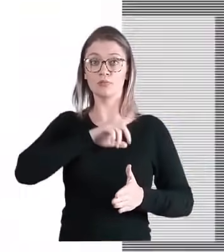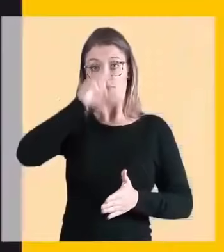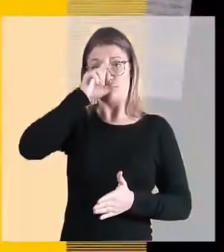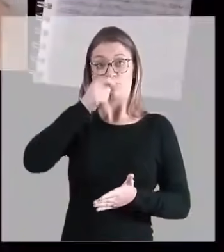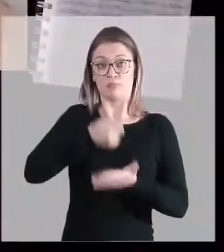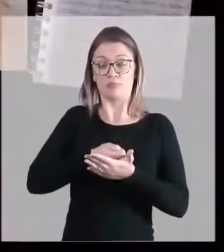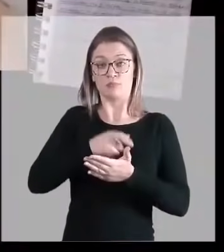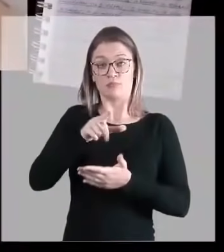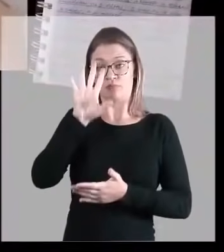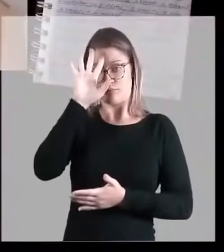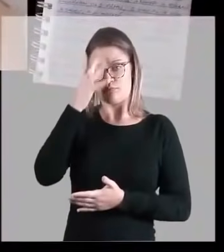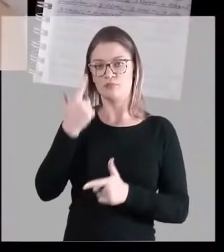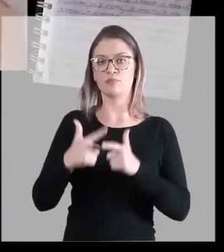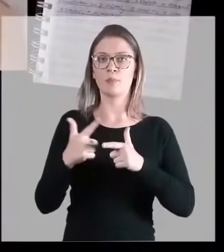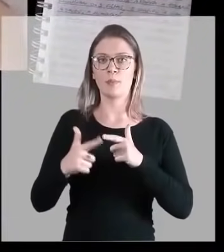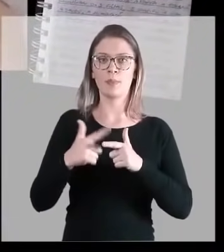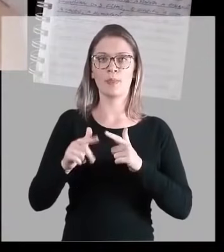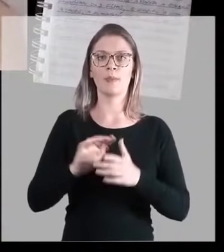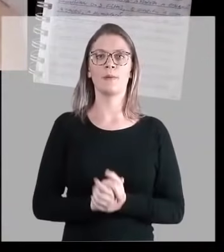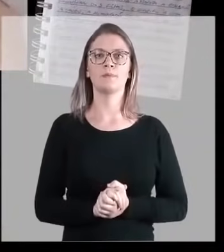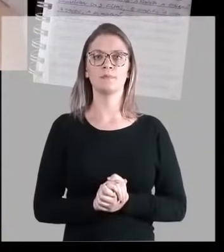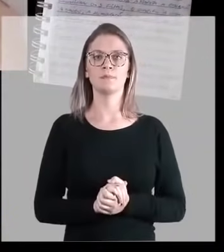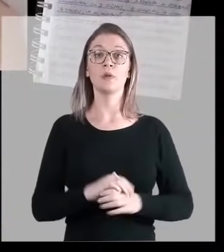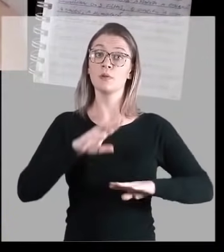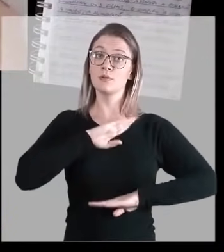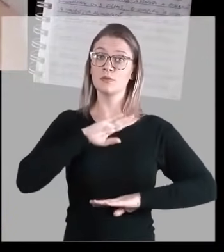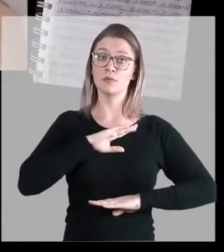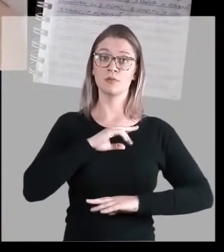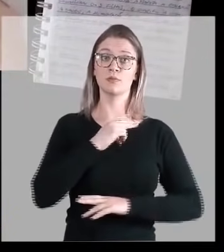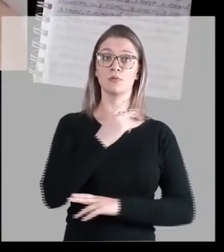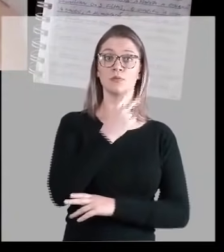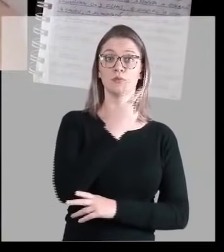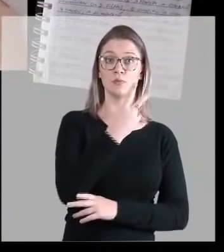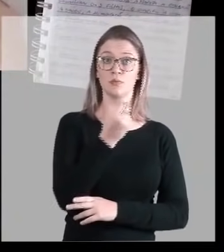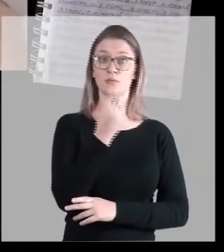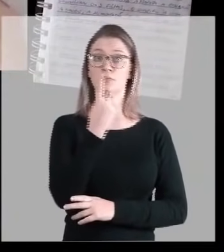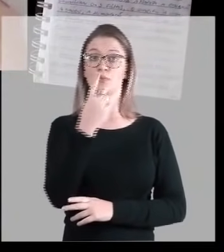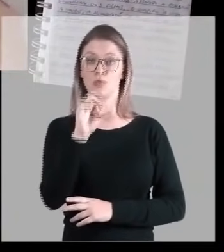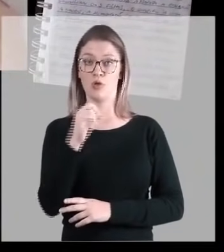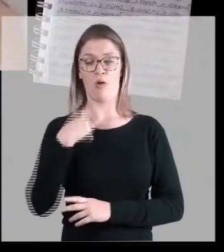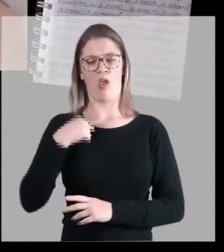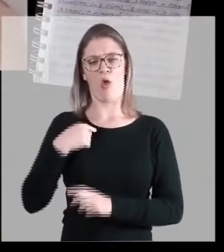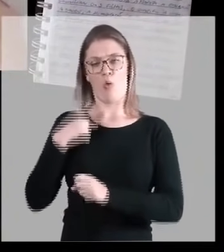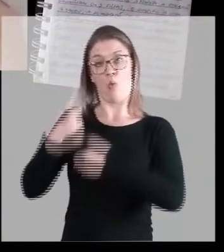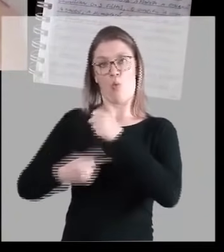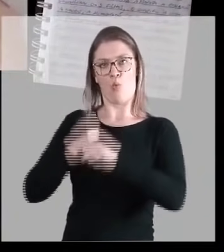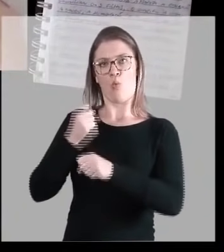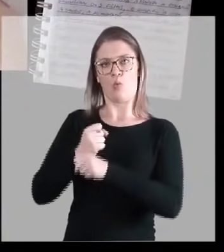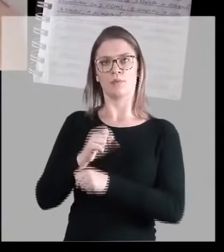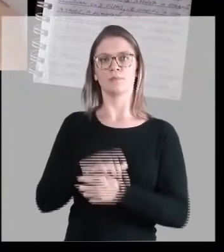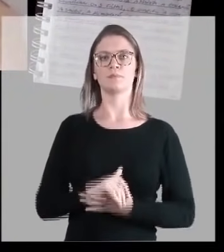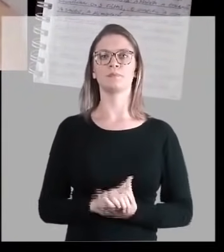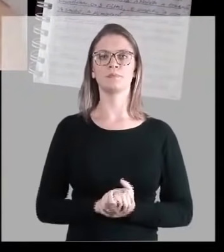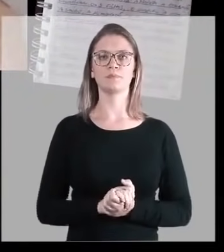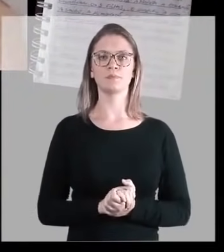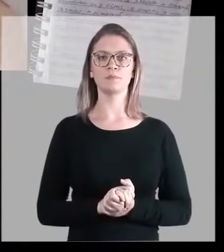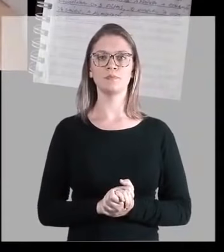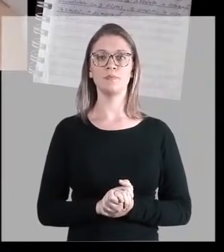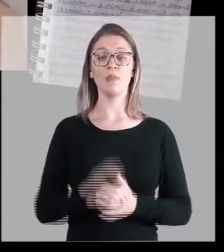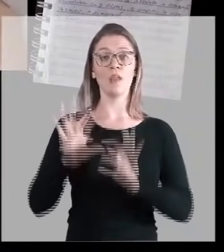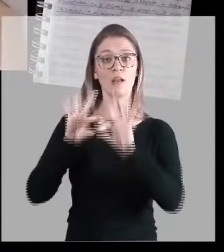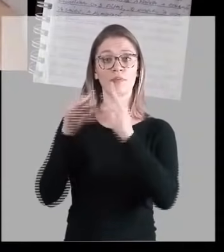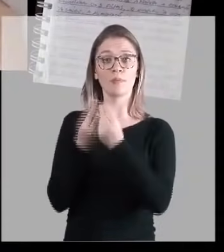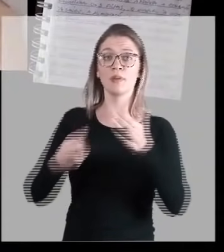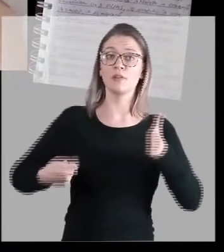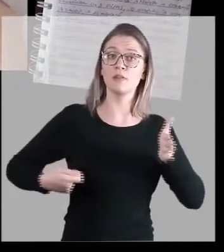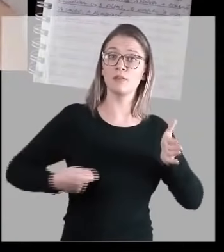desses casos chegou ao nosso conhecimento em 2019, no meu primeiro ano de mandato. O primeiro passo de doutrinação que essa família denunciou